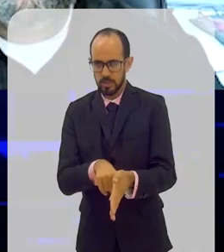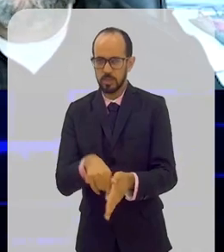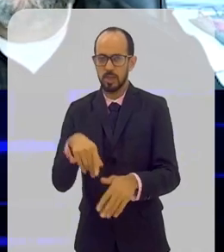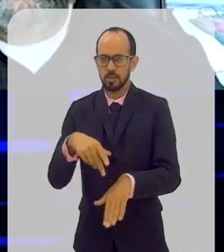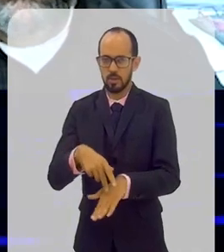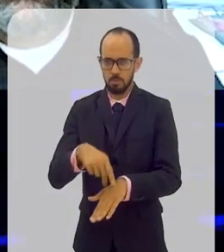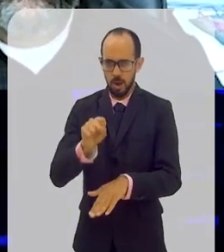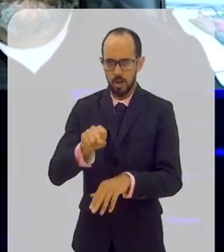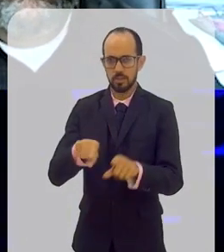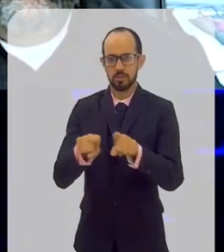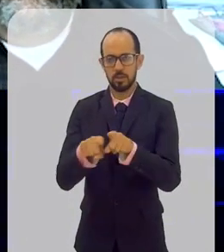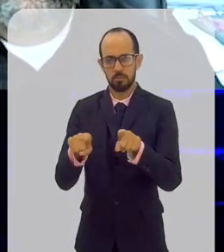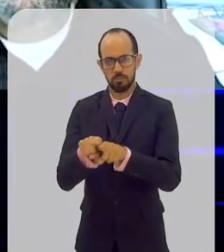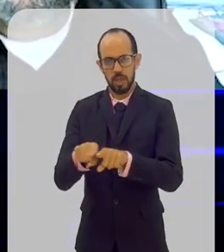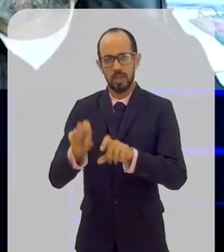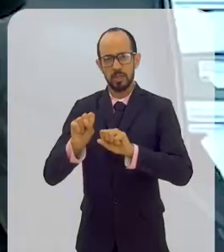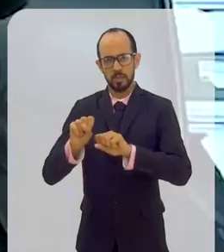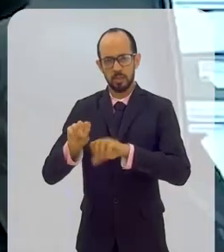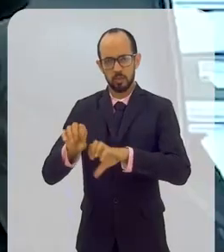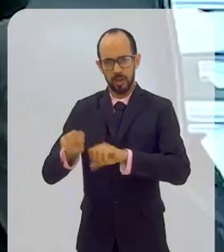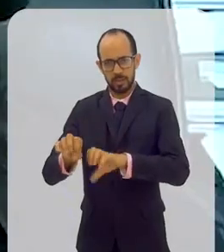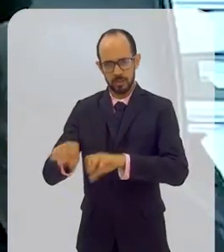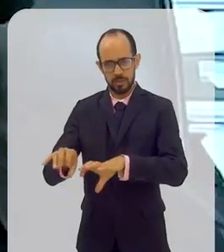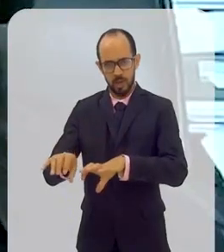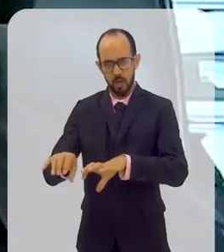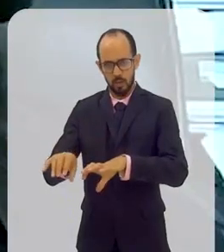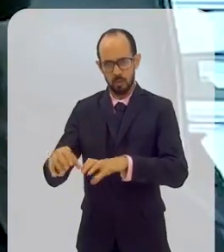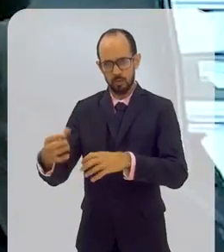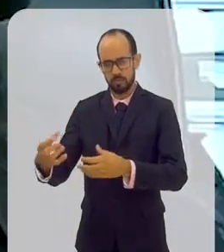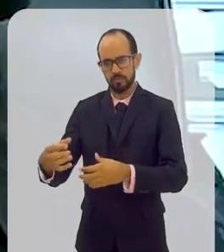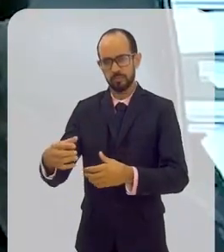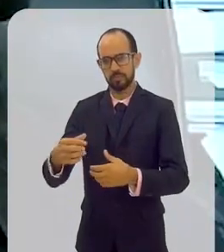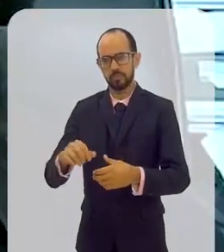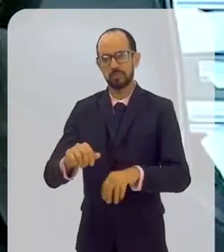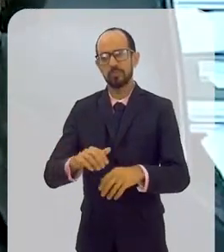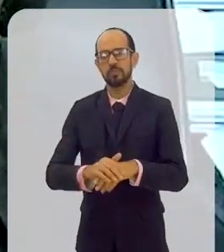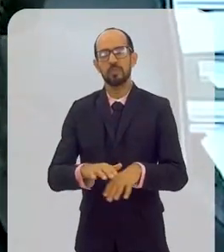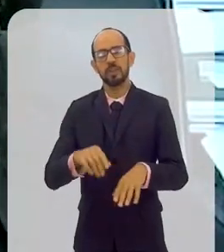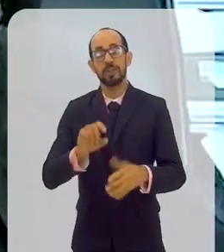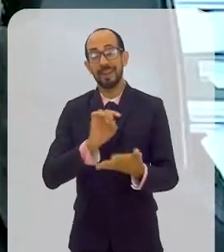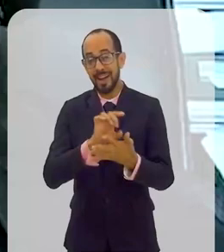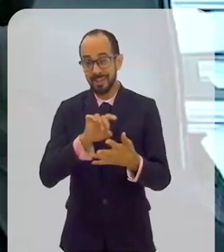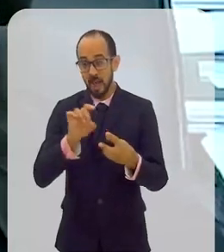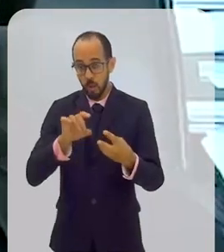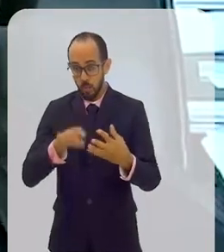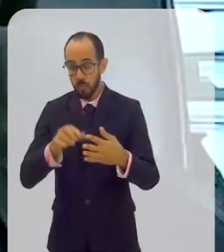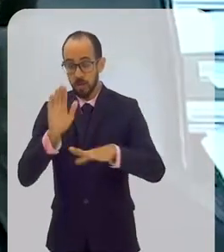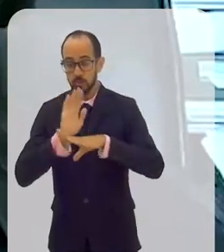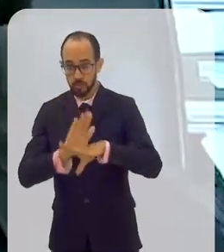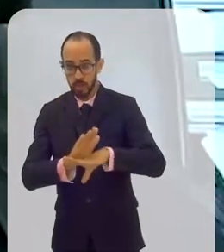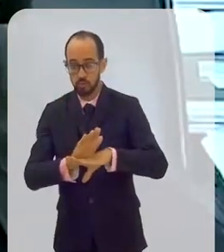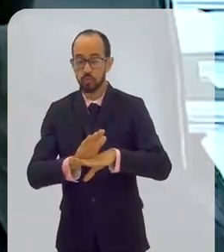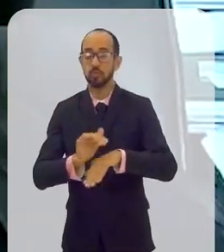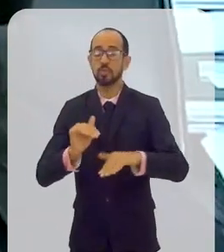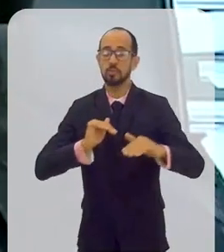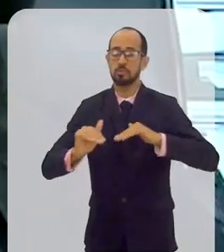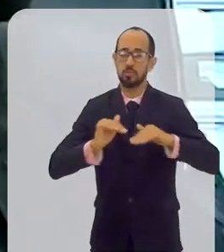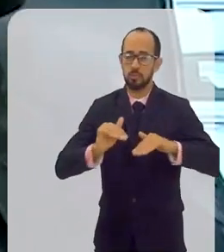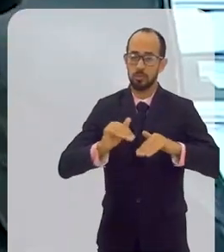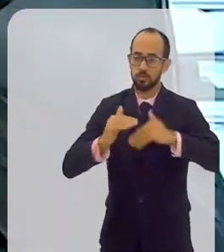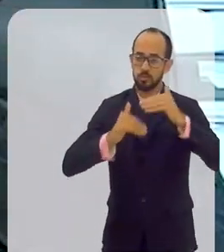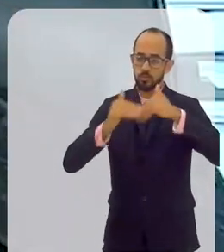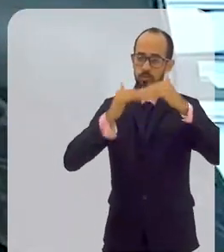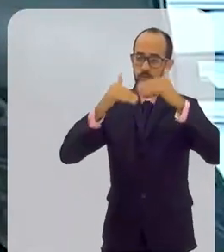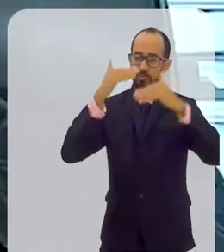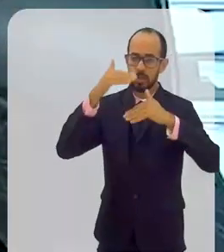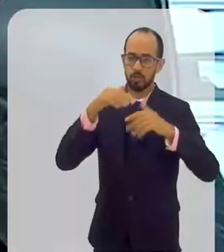da educação mesmo, ensino da nossa instituição, e cada uma delas tem ajudado e muito o desenvolvimento da região.